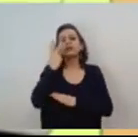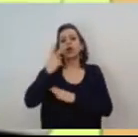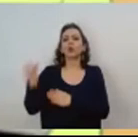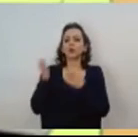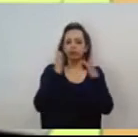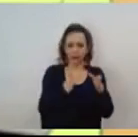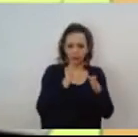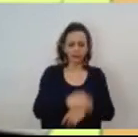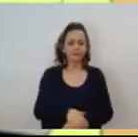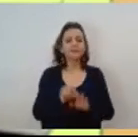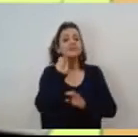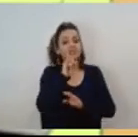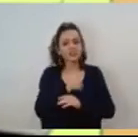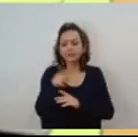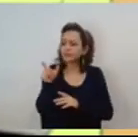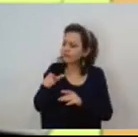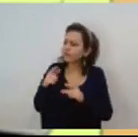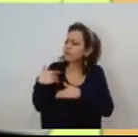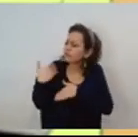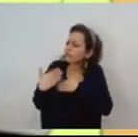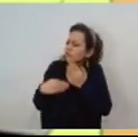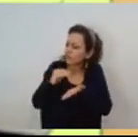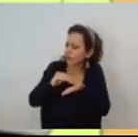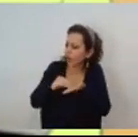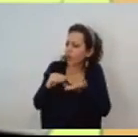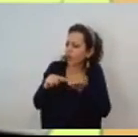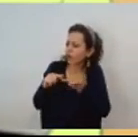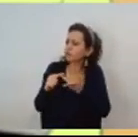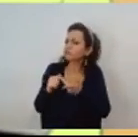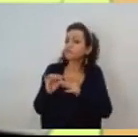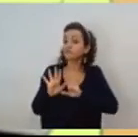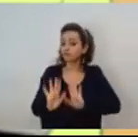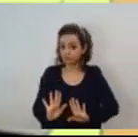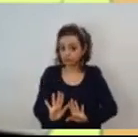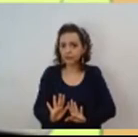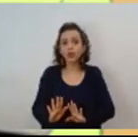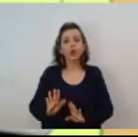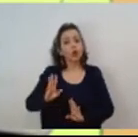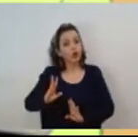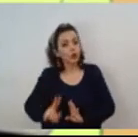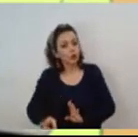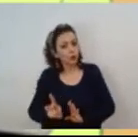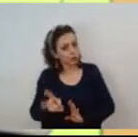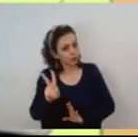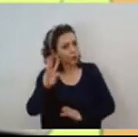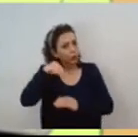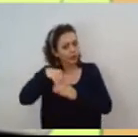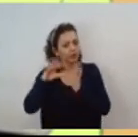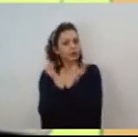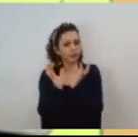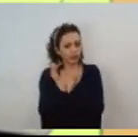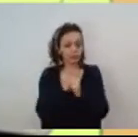tem tudo isso ele continua aqui dentro da do time né e o time vai dando